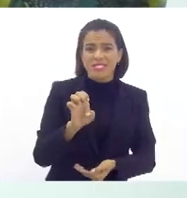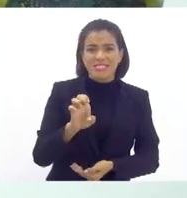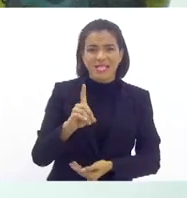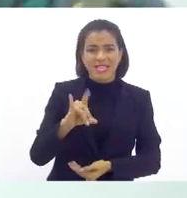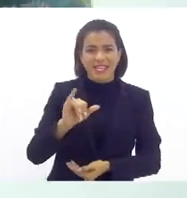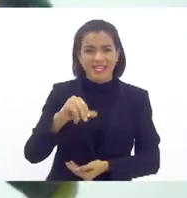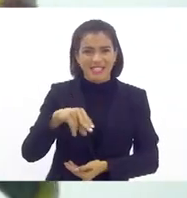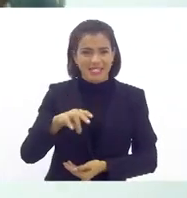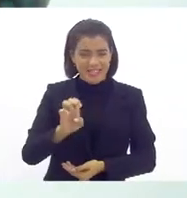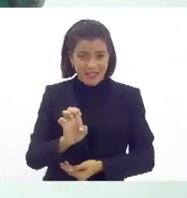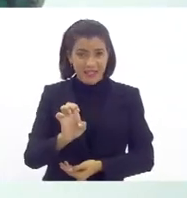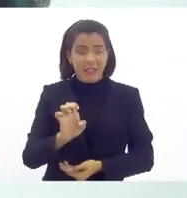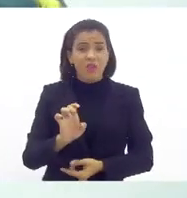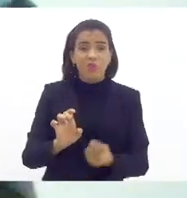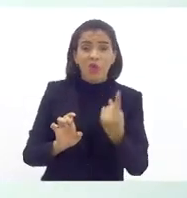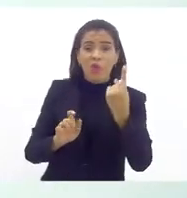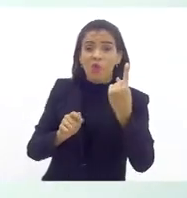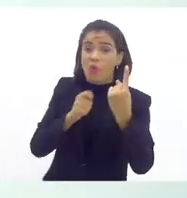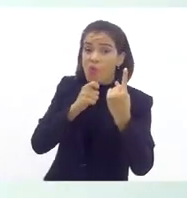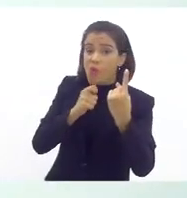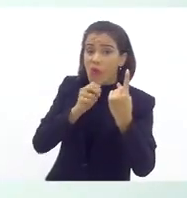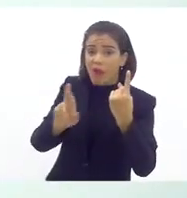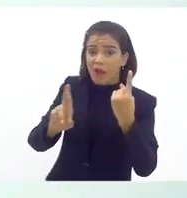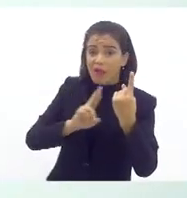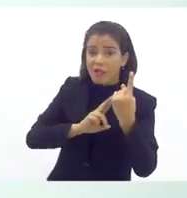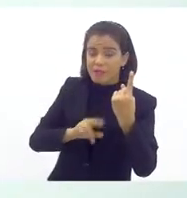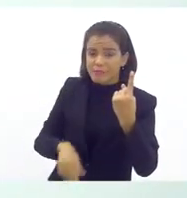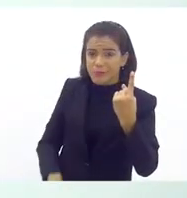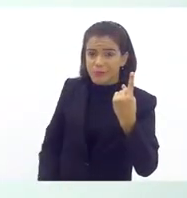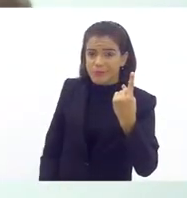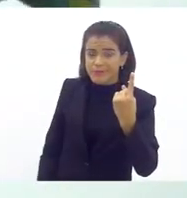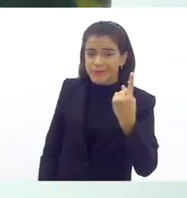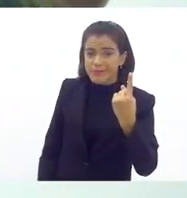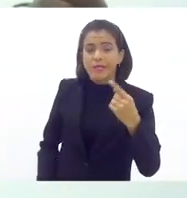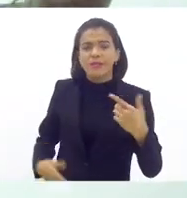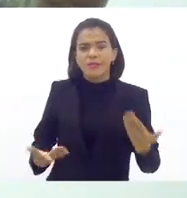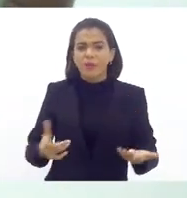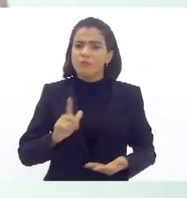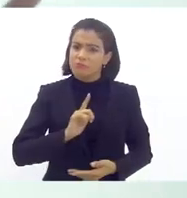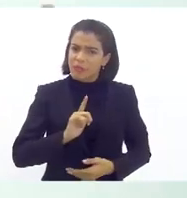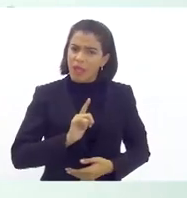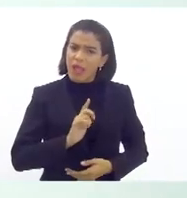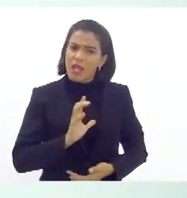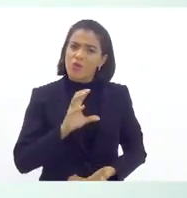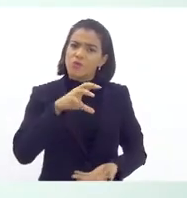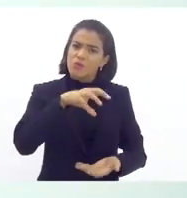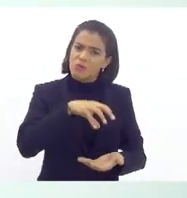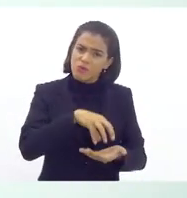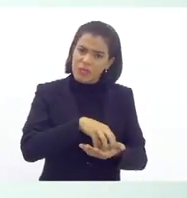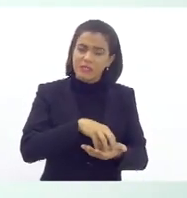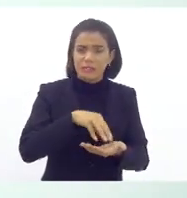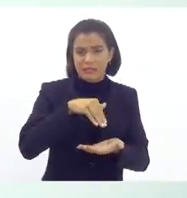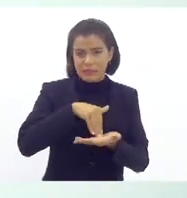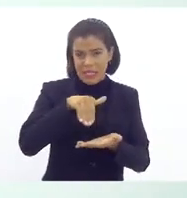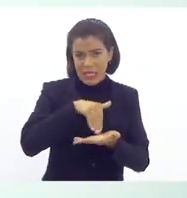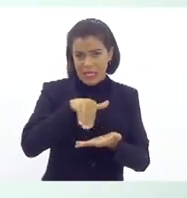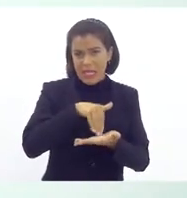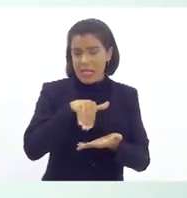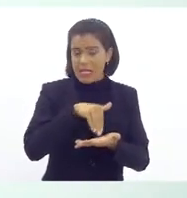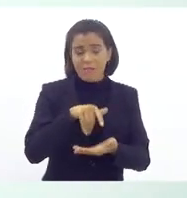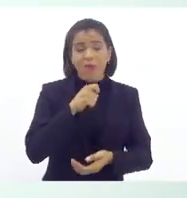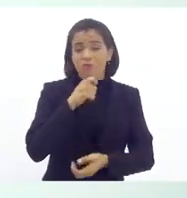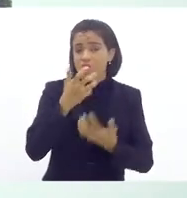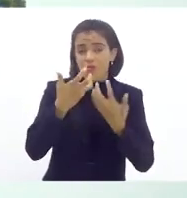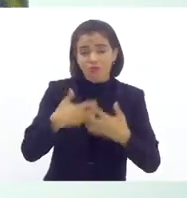espaço, não temos uma sequer resposta. Então tem uma Decrade que não funciona. Essa é que é a